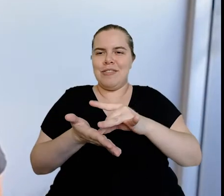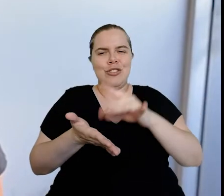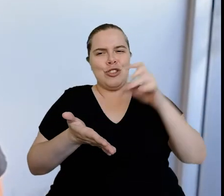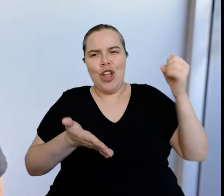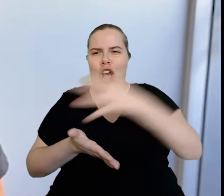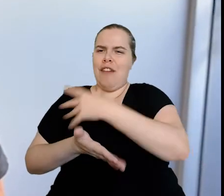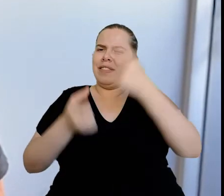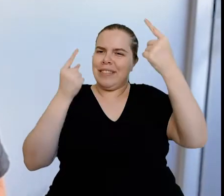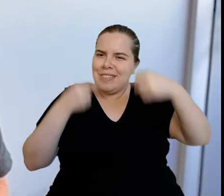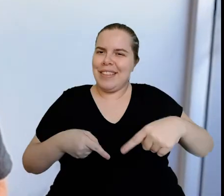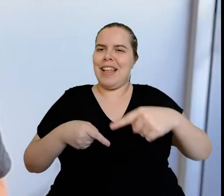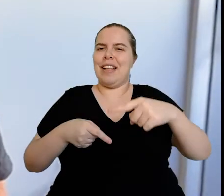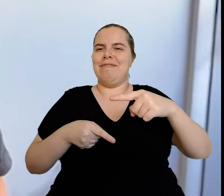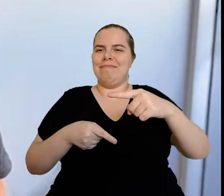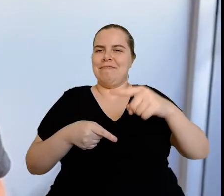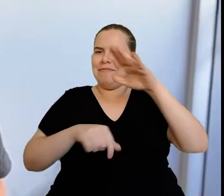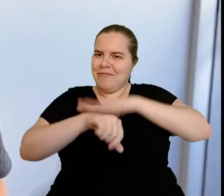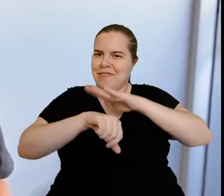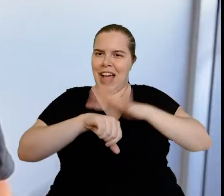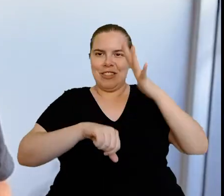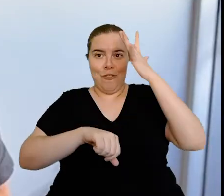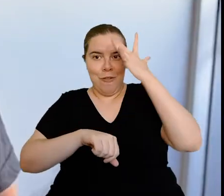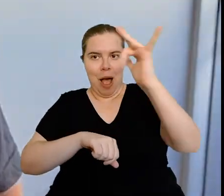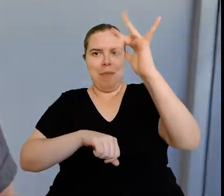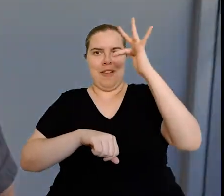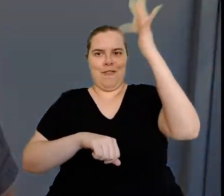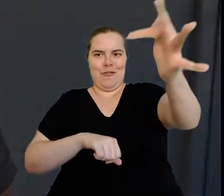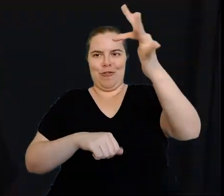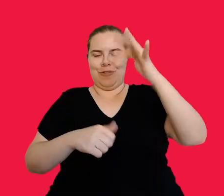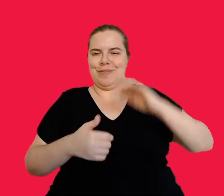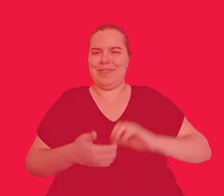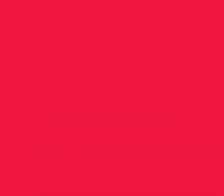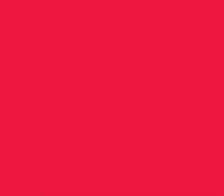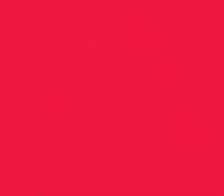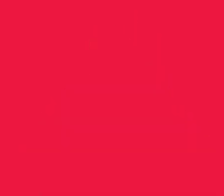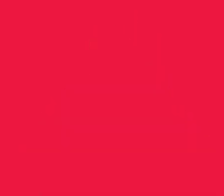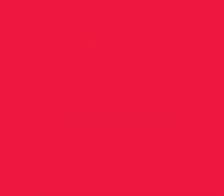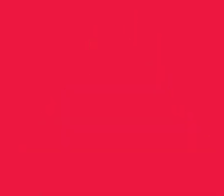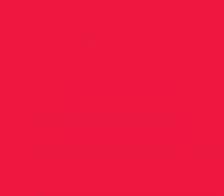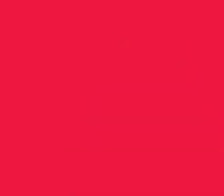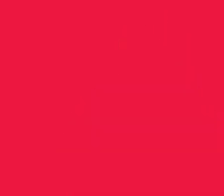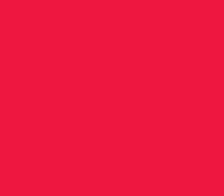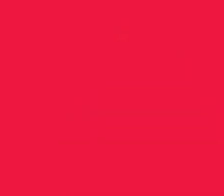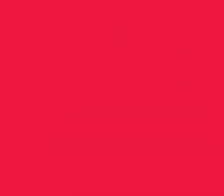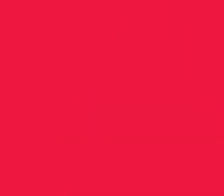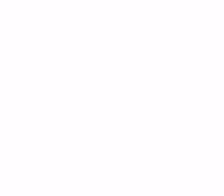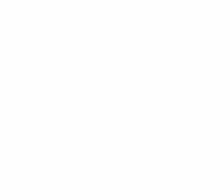novos desafios. Let's make that tomorrow.